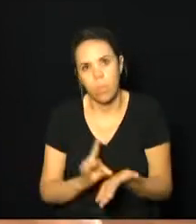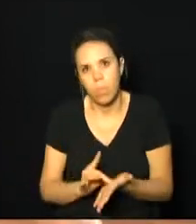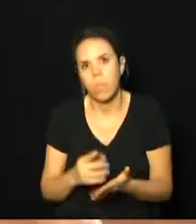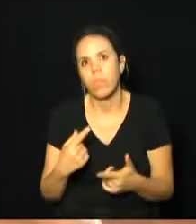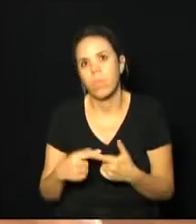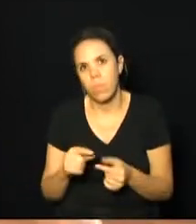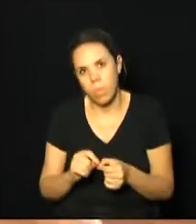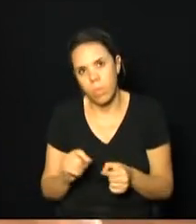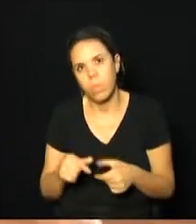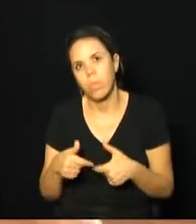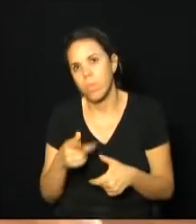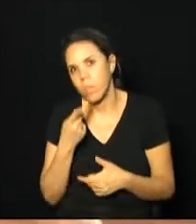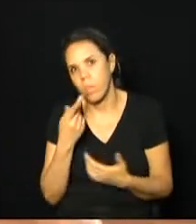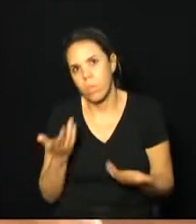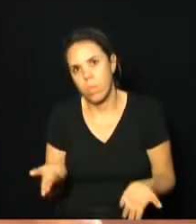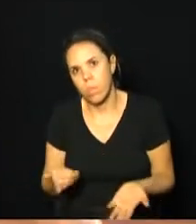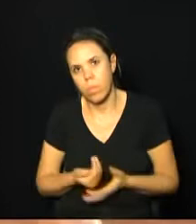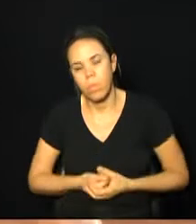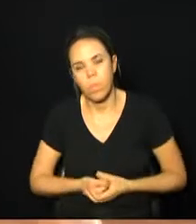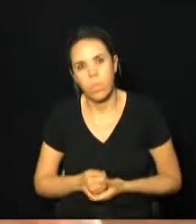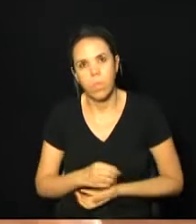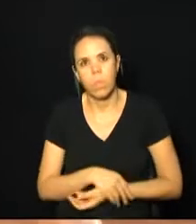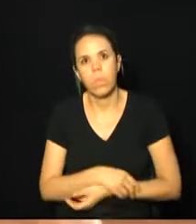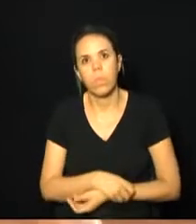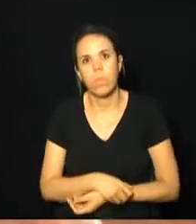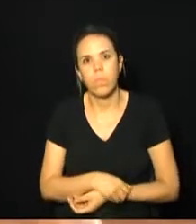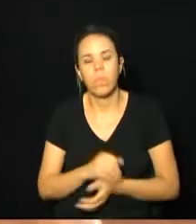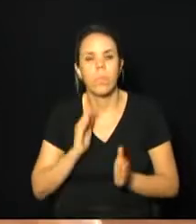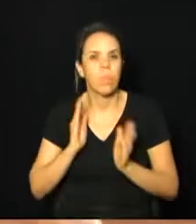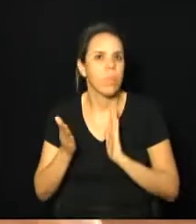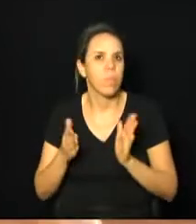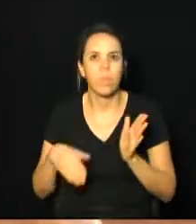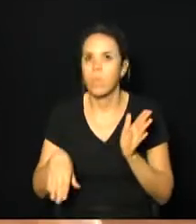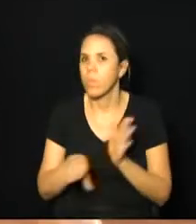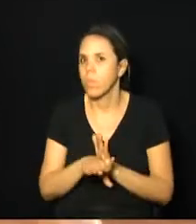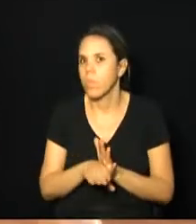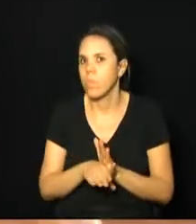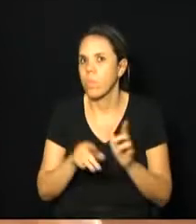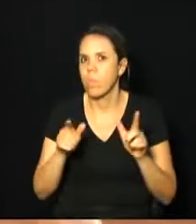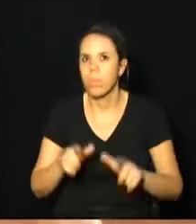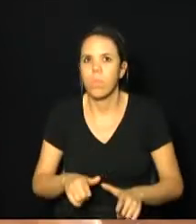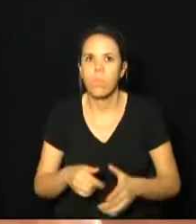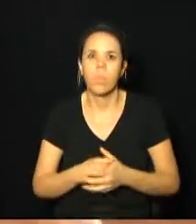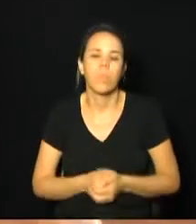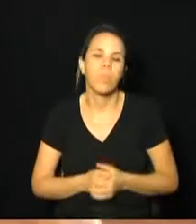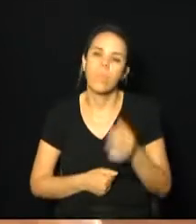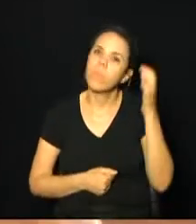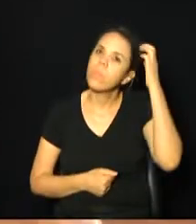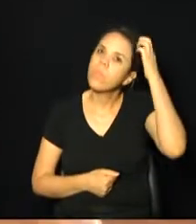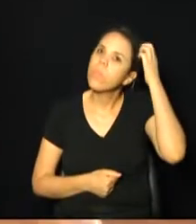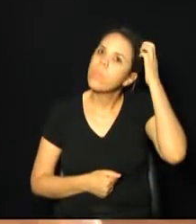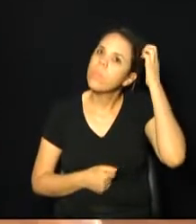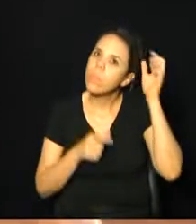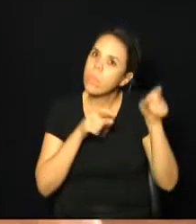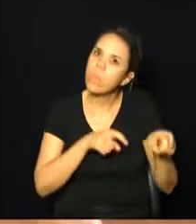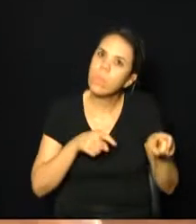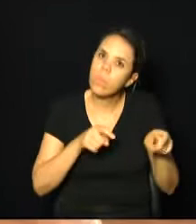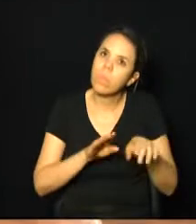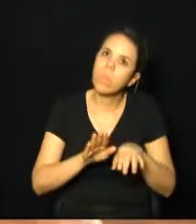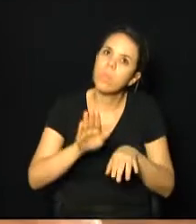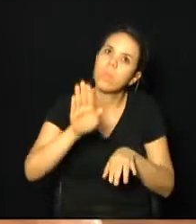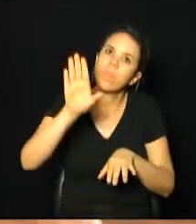está fazendo lá, que eu acabei de dizer, como os caminhões não vão, né, nas áreas rurais lá em